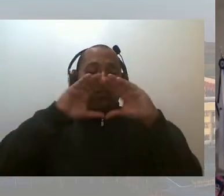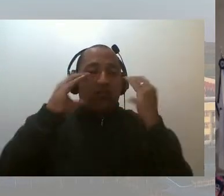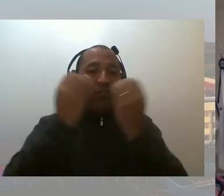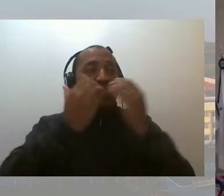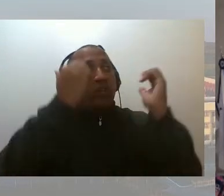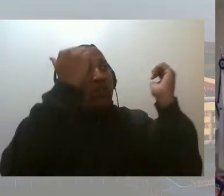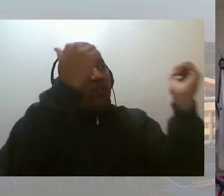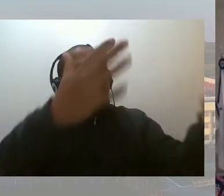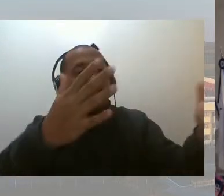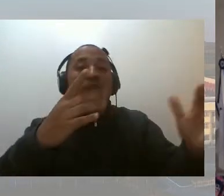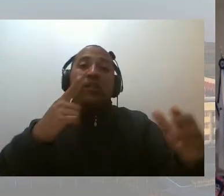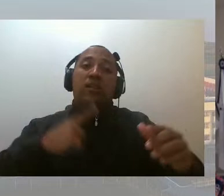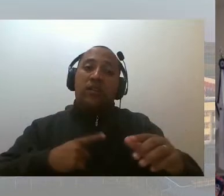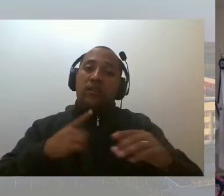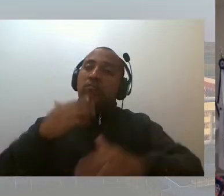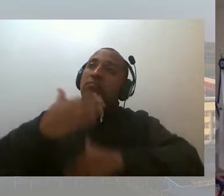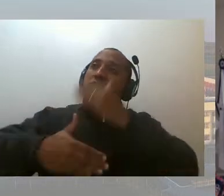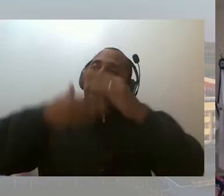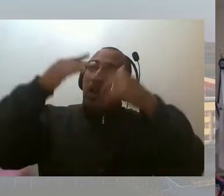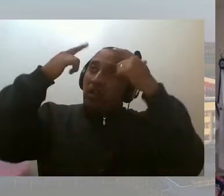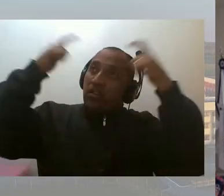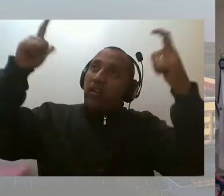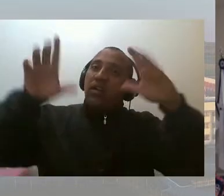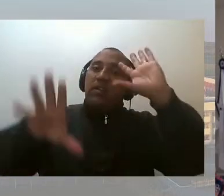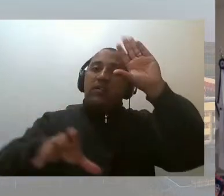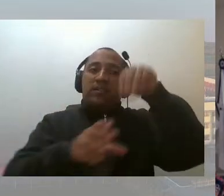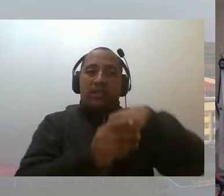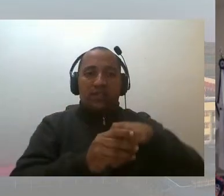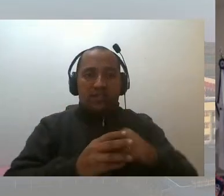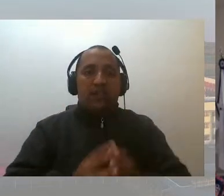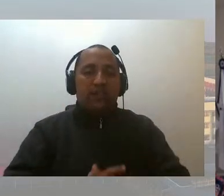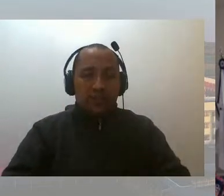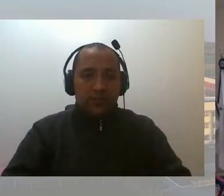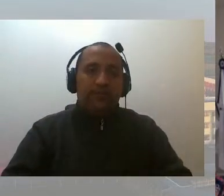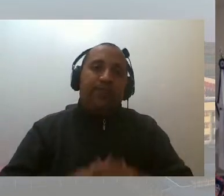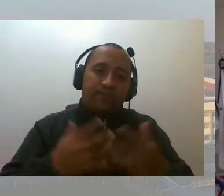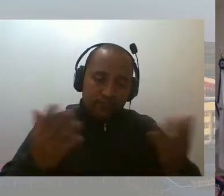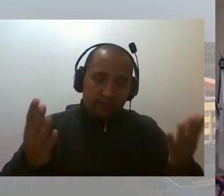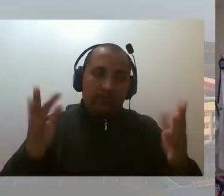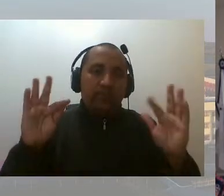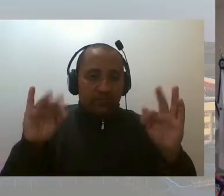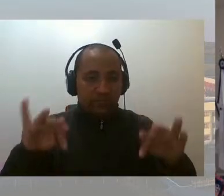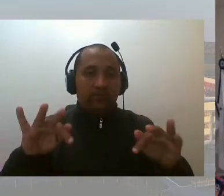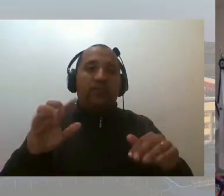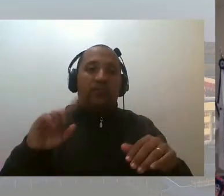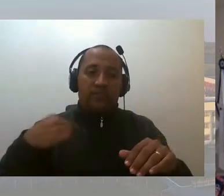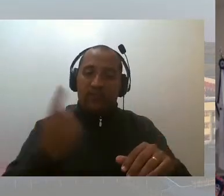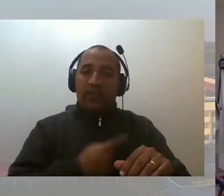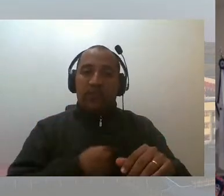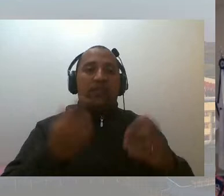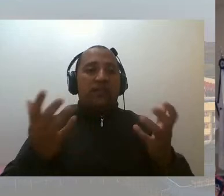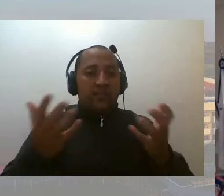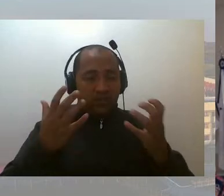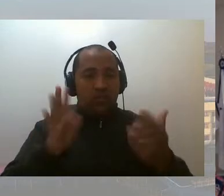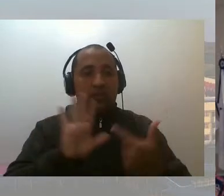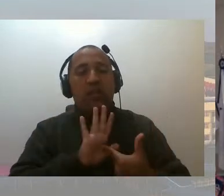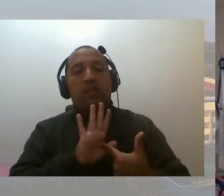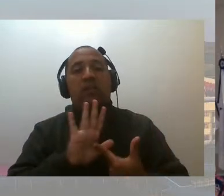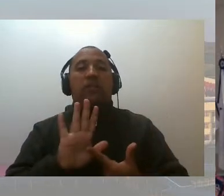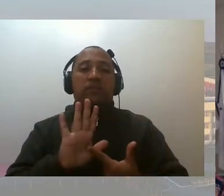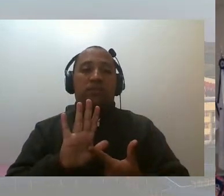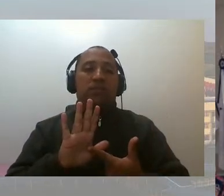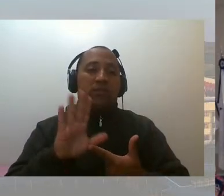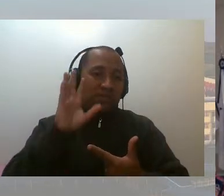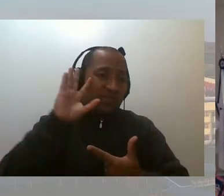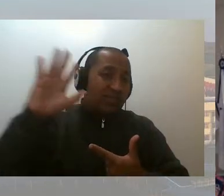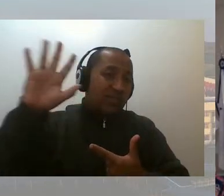e na produção intelectual interna. Por fim, queremos evidenciar a